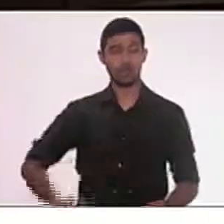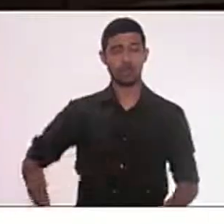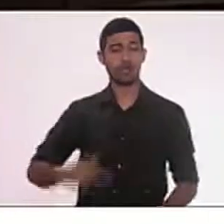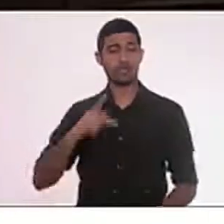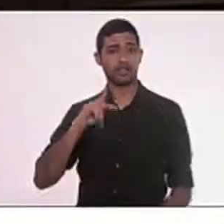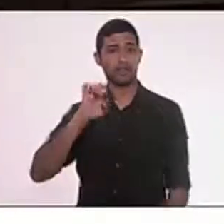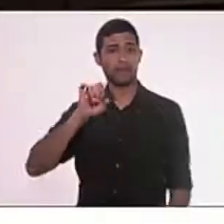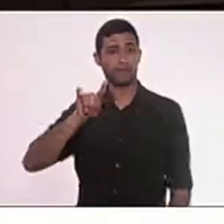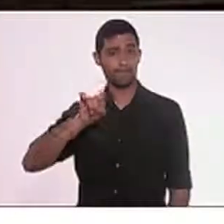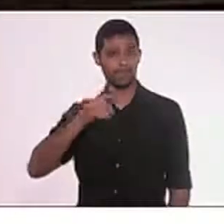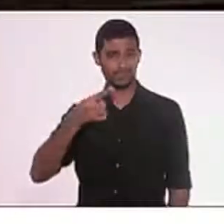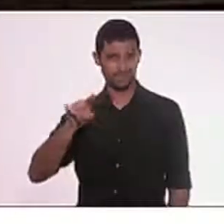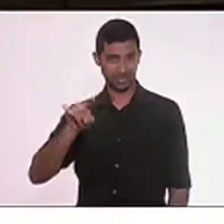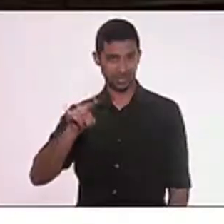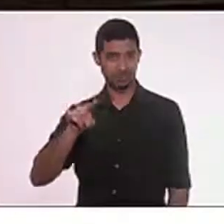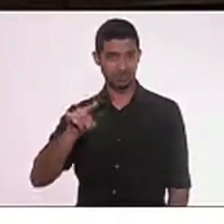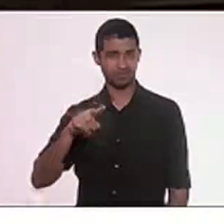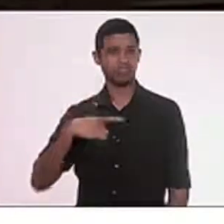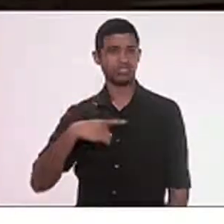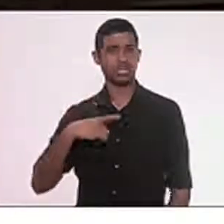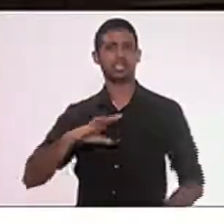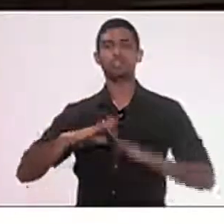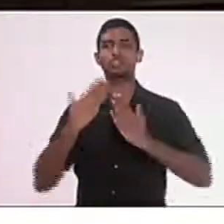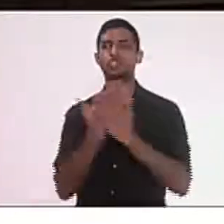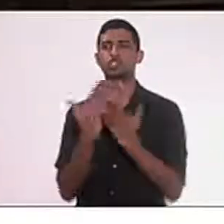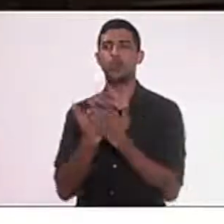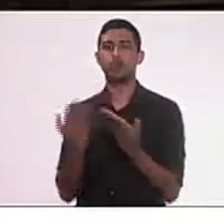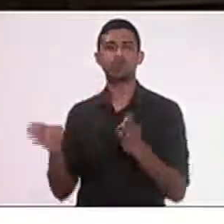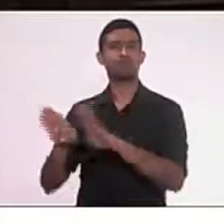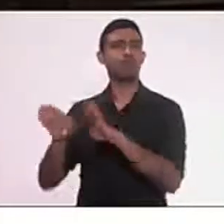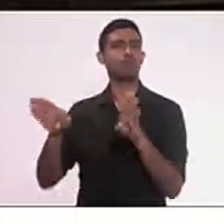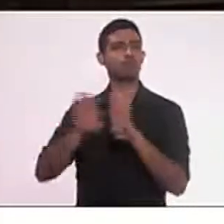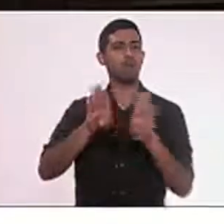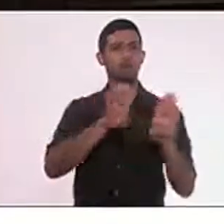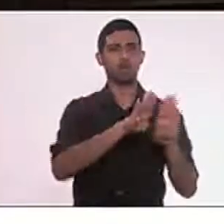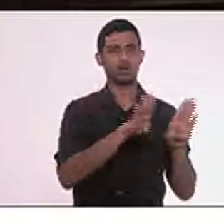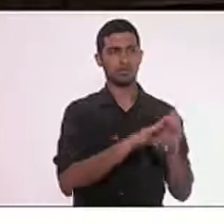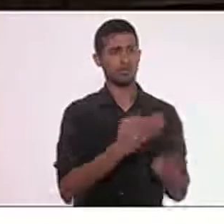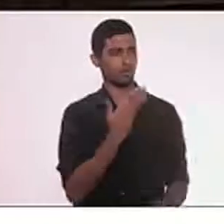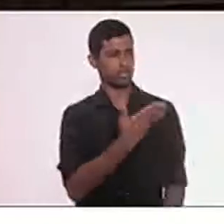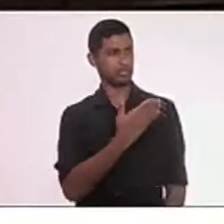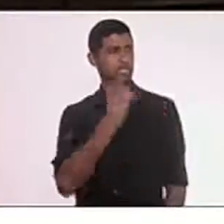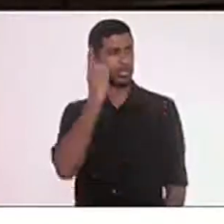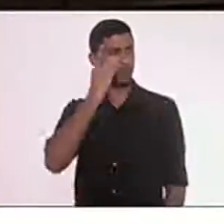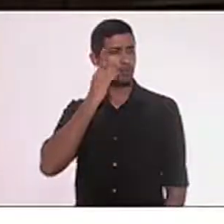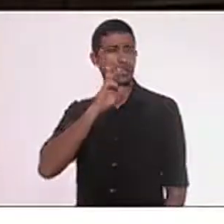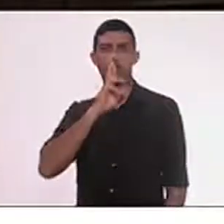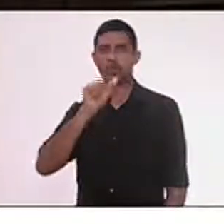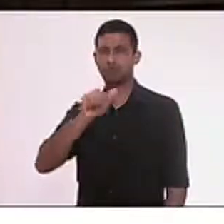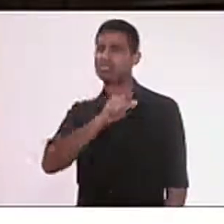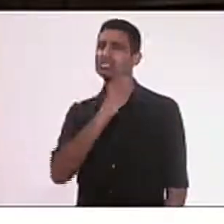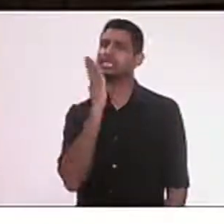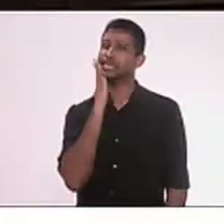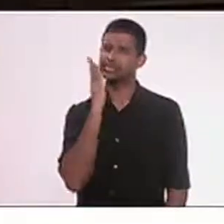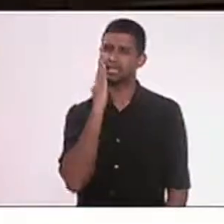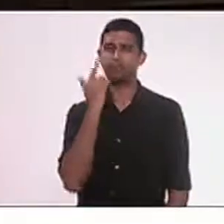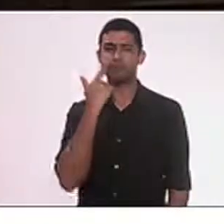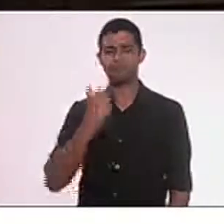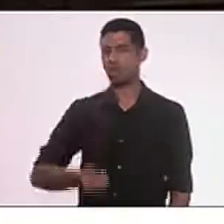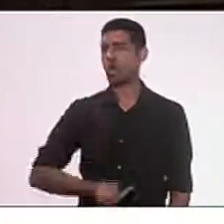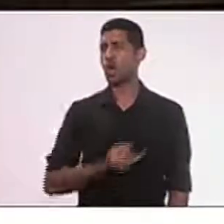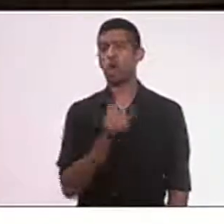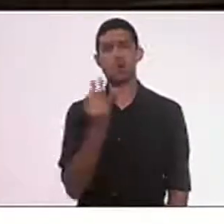quadriênio passado, que foi o fechamento de escolas. Vossa Excelência, deputado Rodrigo Amorim, certamente tem conhecimento da